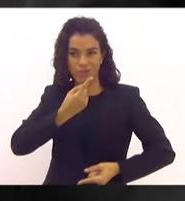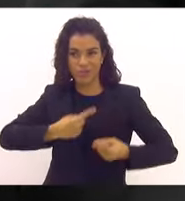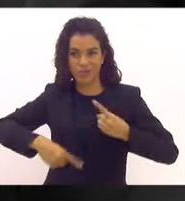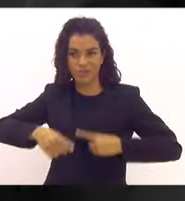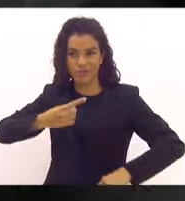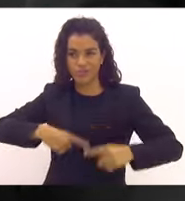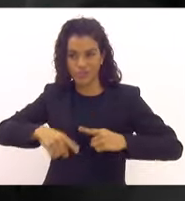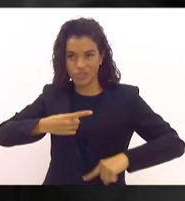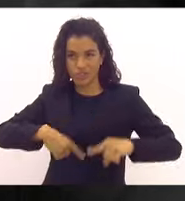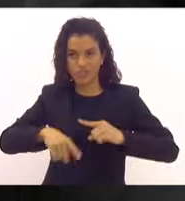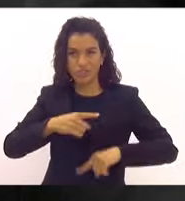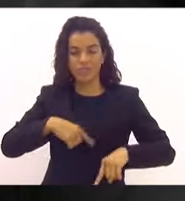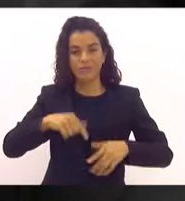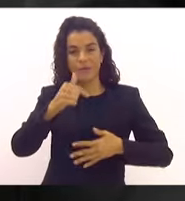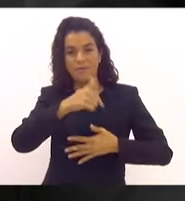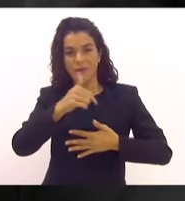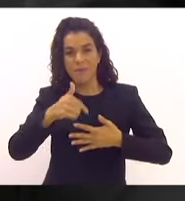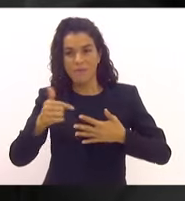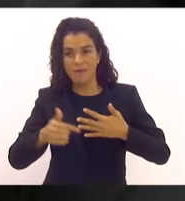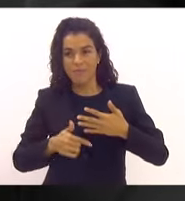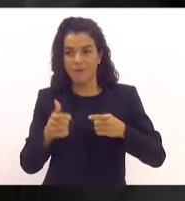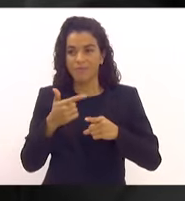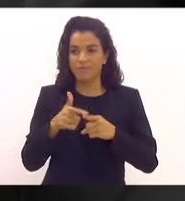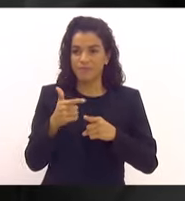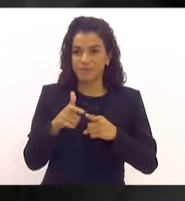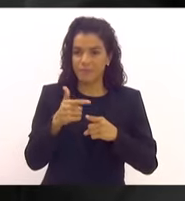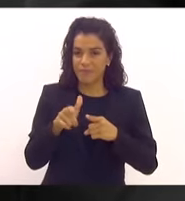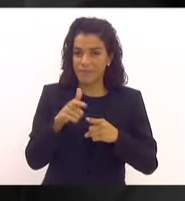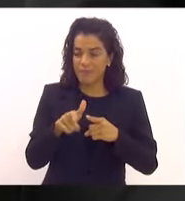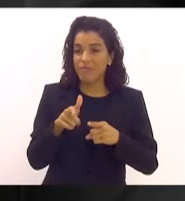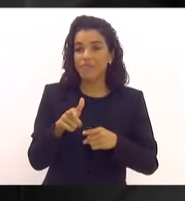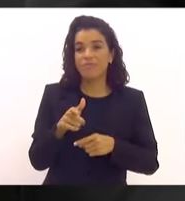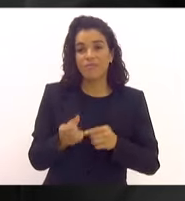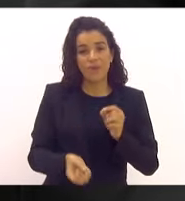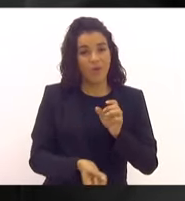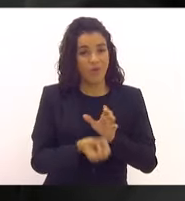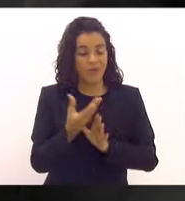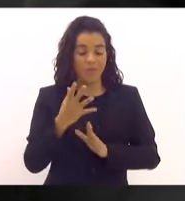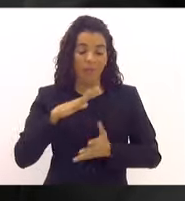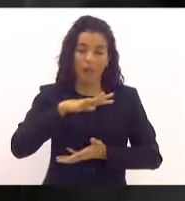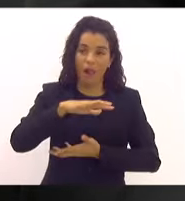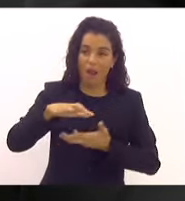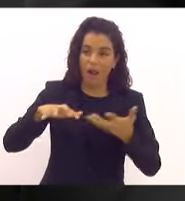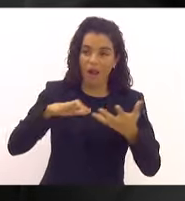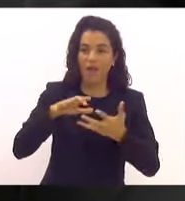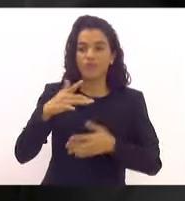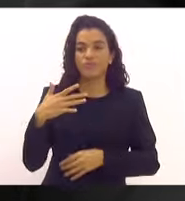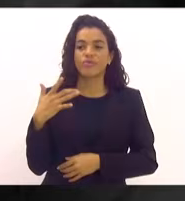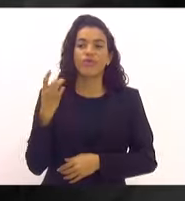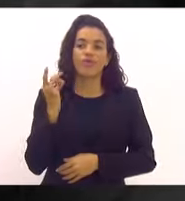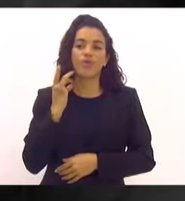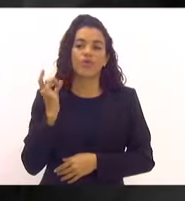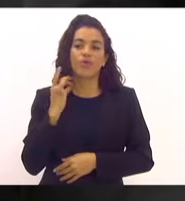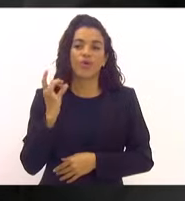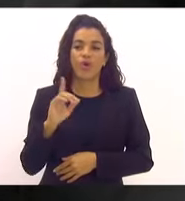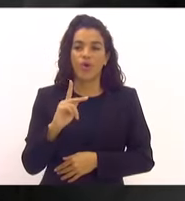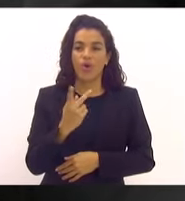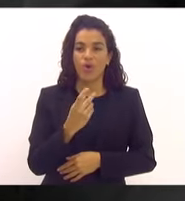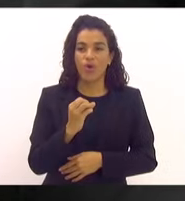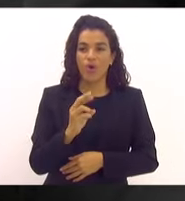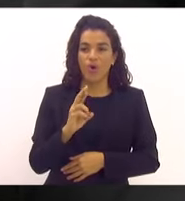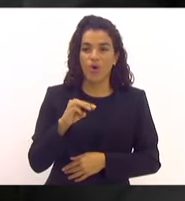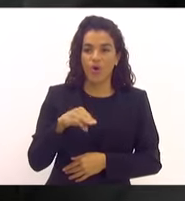da sua cardiologia, dentre outros problemas, né, são acarretados por essa desorganização. Então, realmente, né, a ideia da deputada